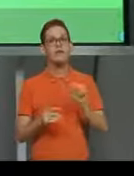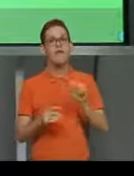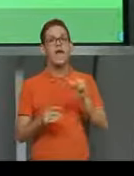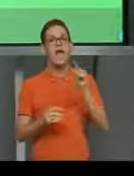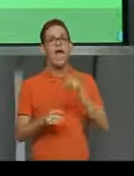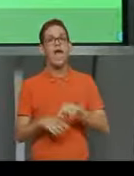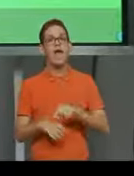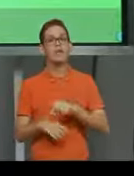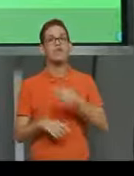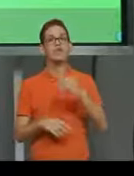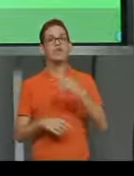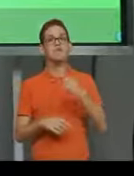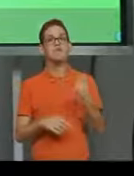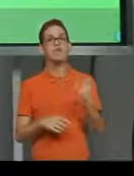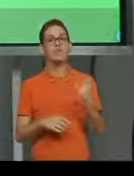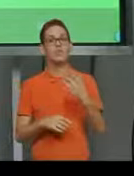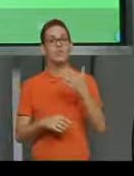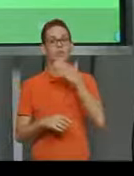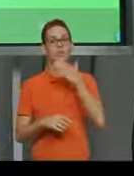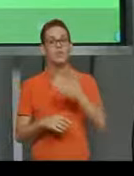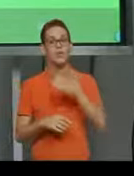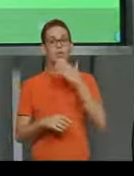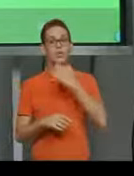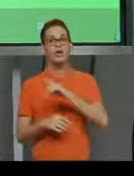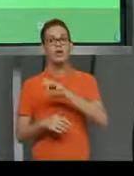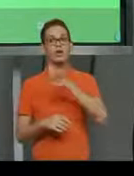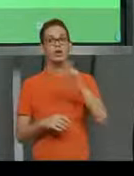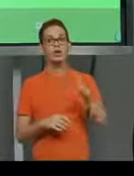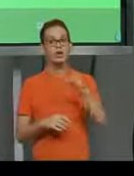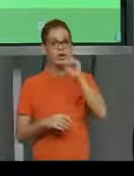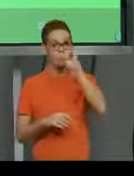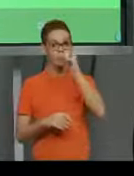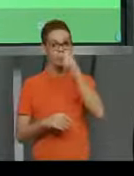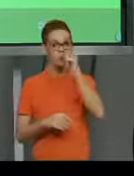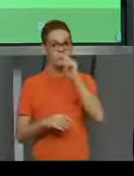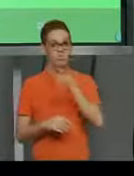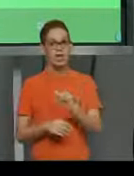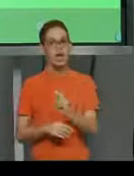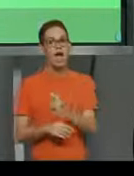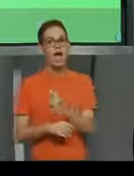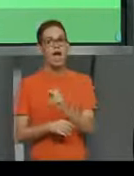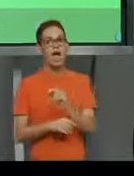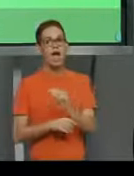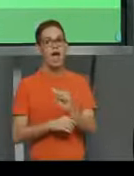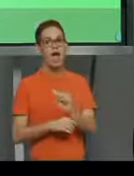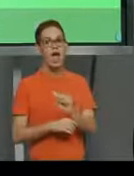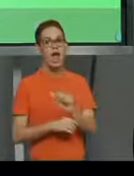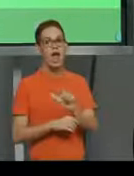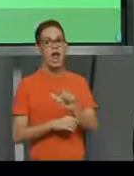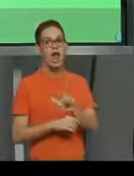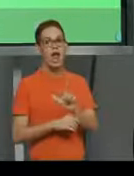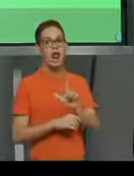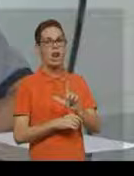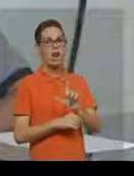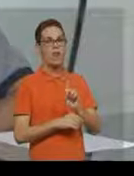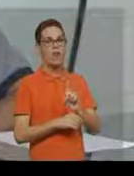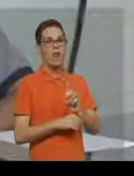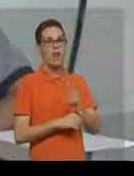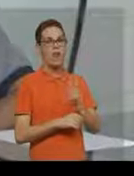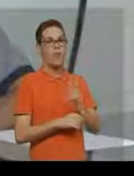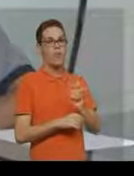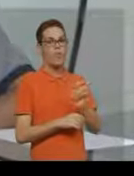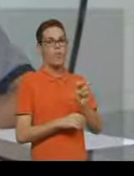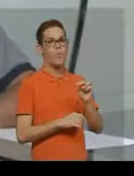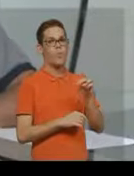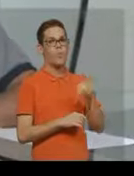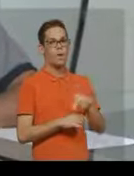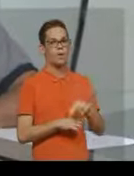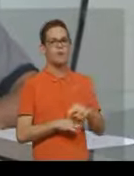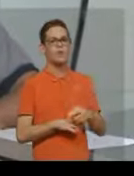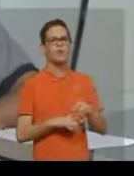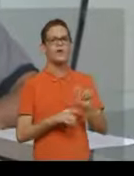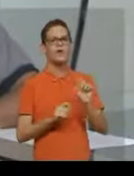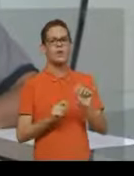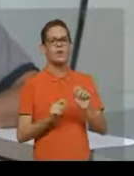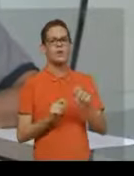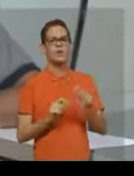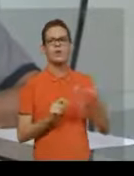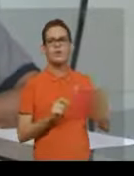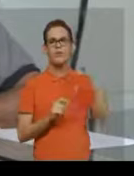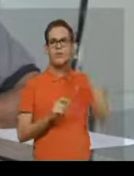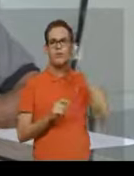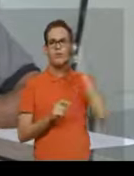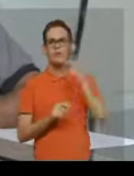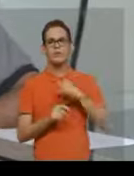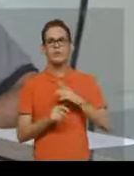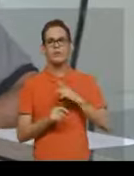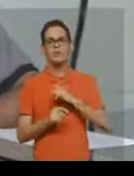pergunta aqui sobre o Halloween. O que significa a palavra? A gente trabalhou... 7º ano a pergunta, viu? Ok, Cláudia, a gente trabalhou, né, devido à cultura, então